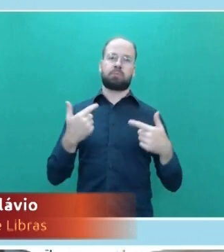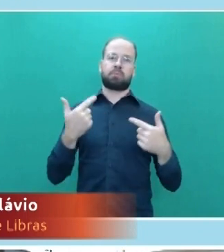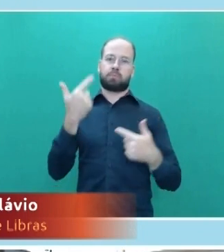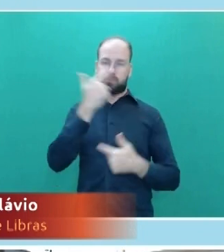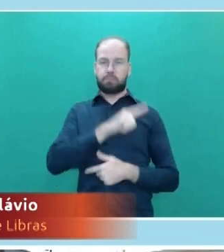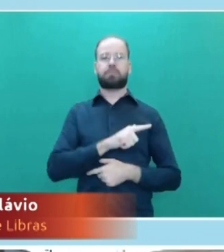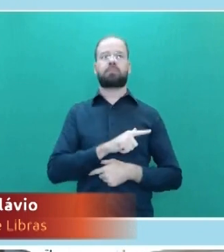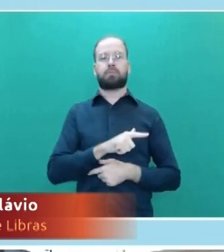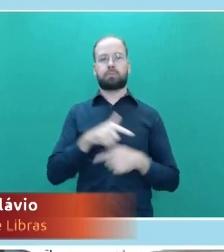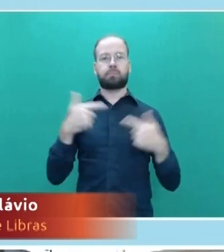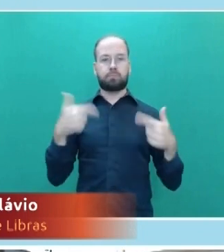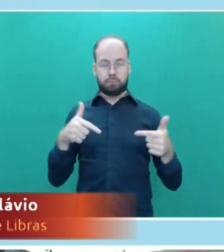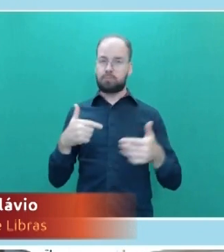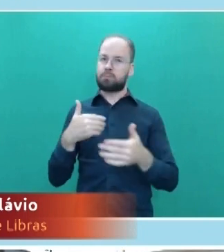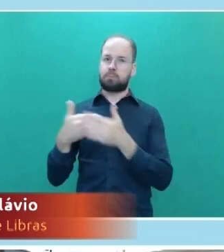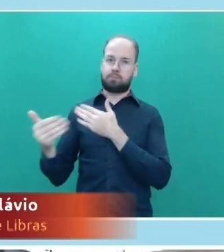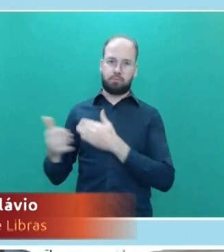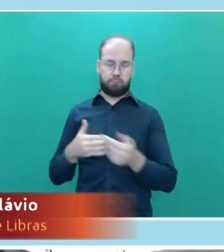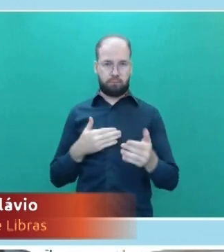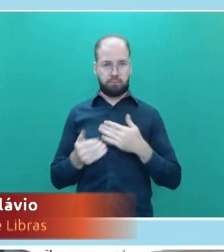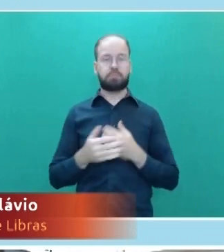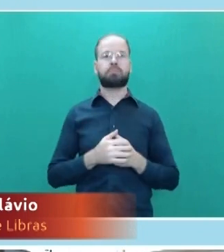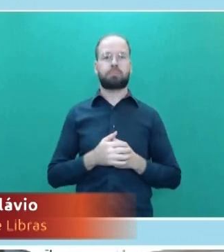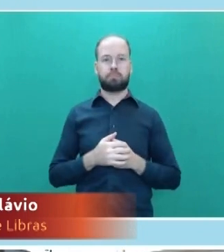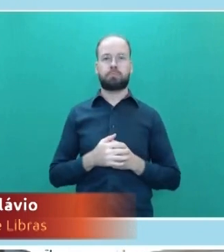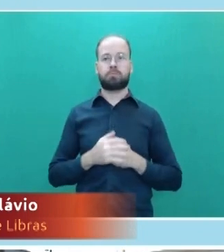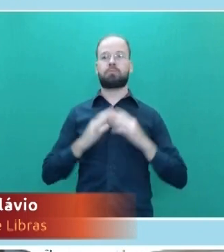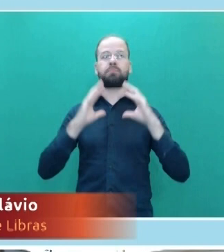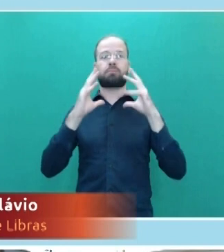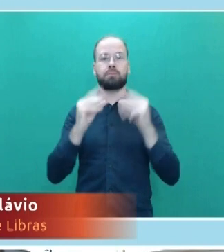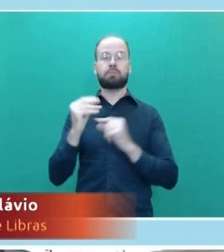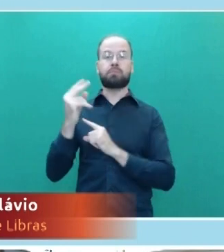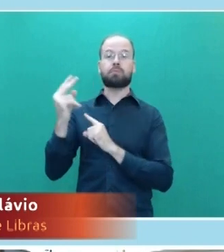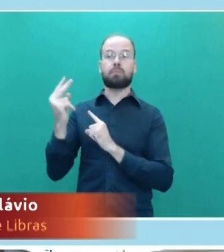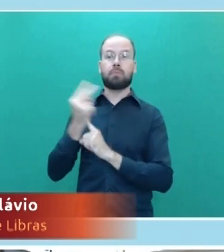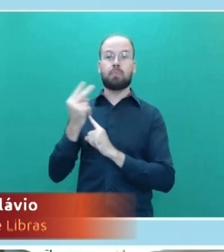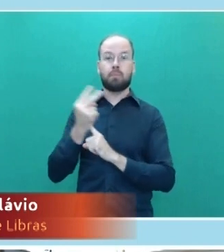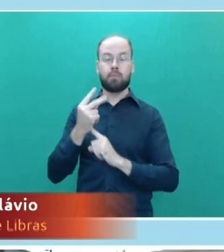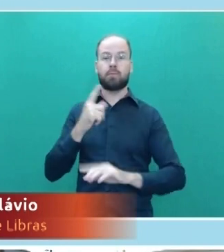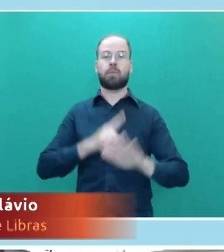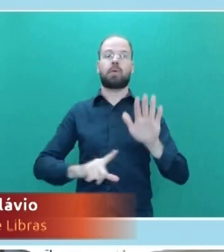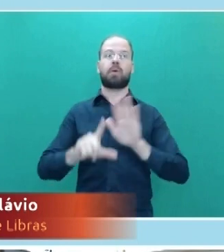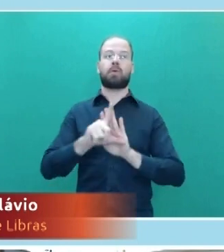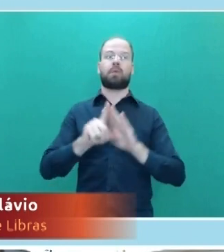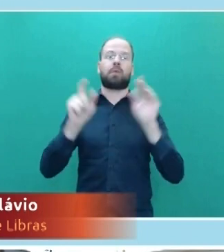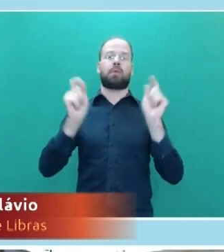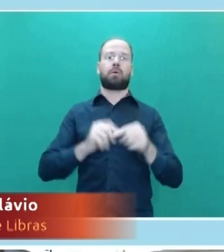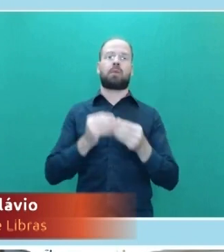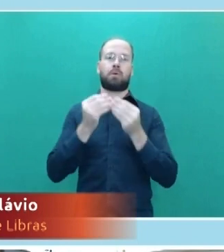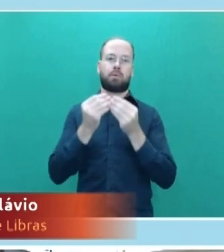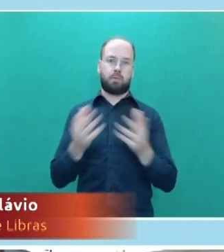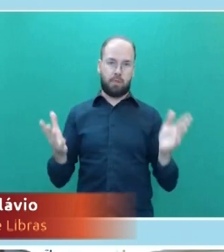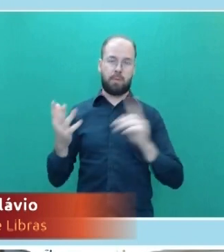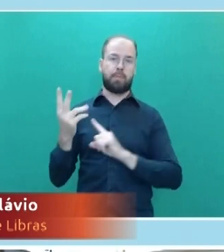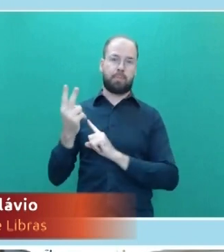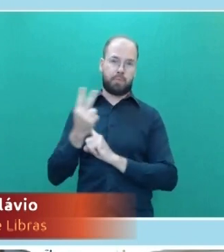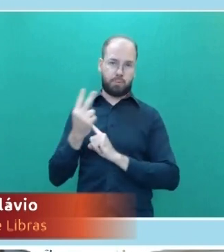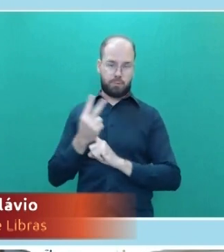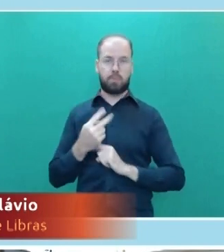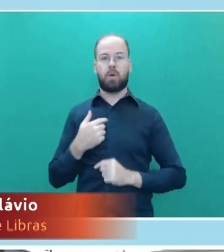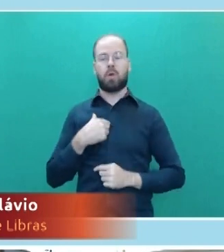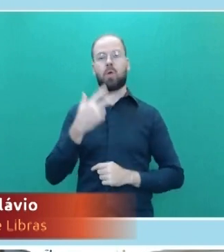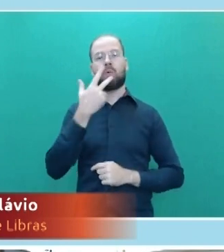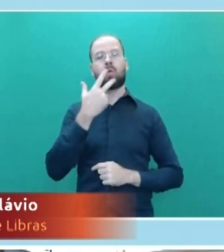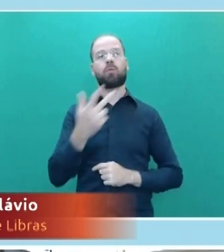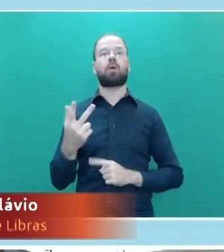o emprego que ela quiser, com toda a proteção que a legislação pode fornecer a ela, toda essa proteção. E eu não falo que é uma